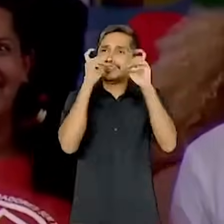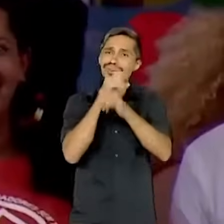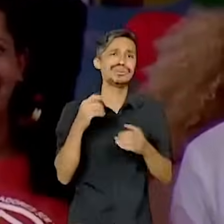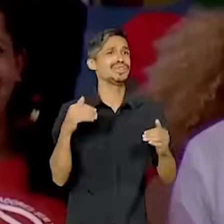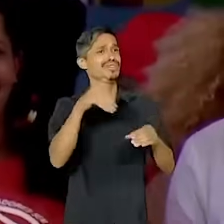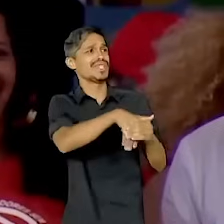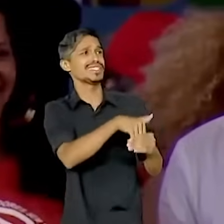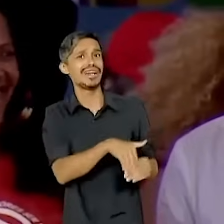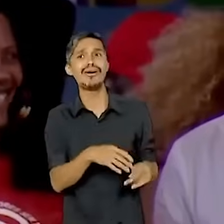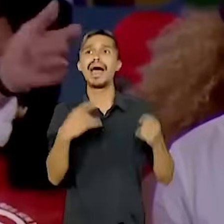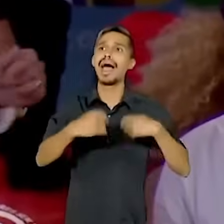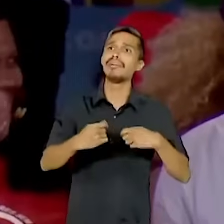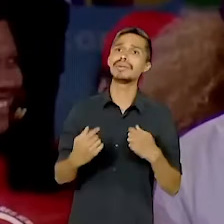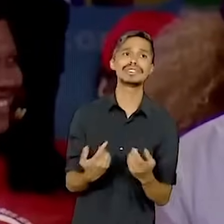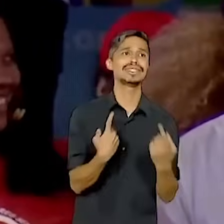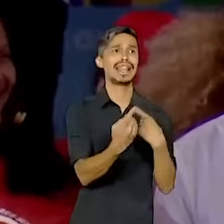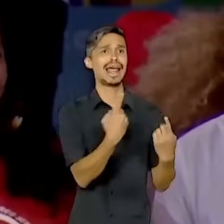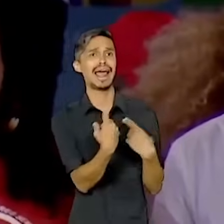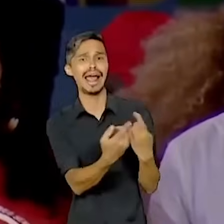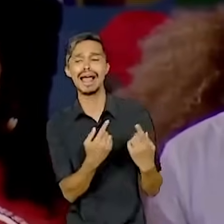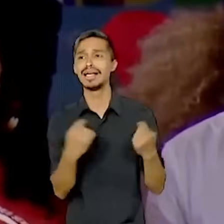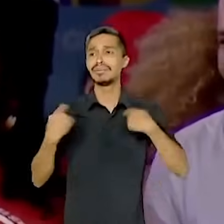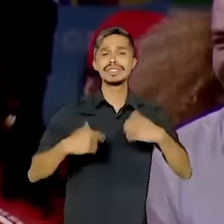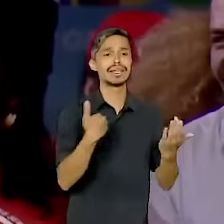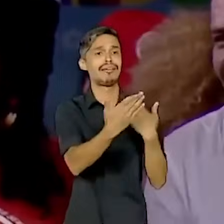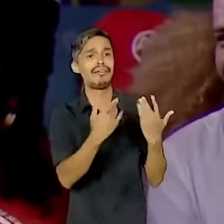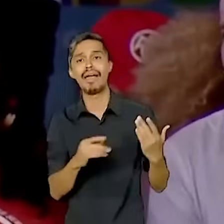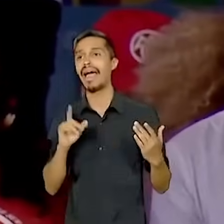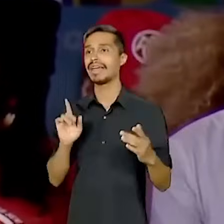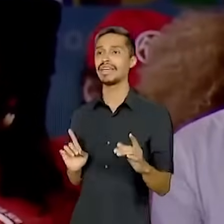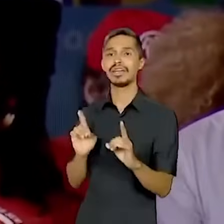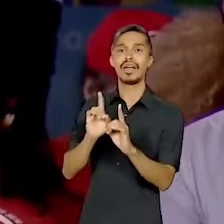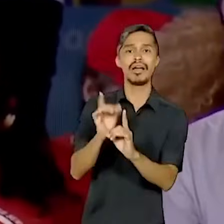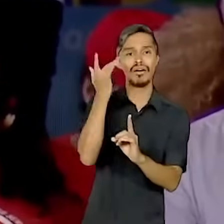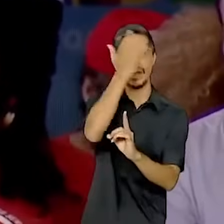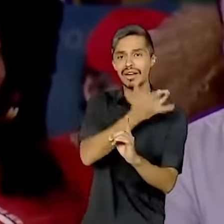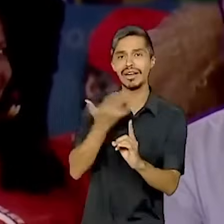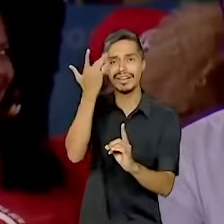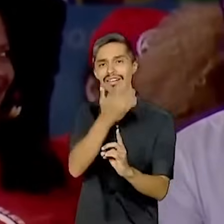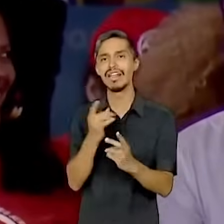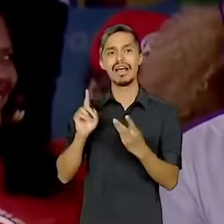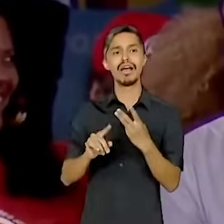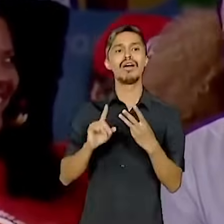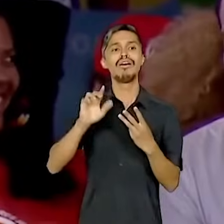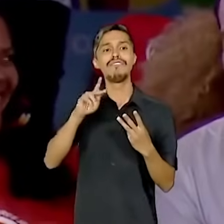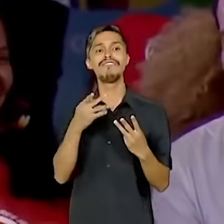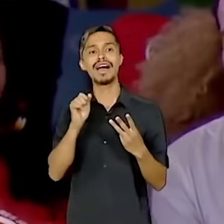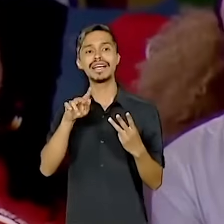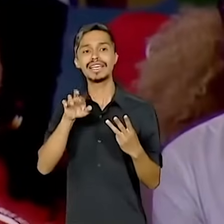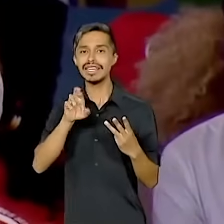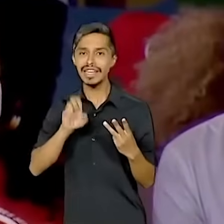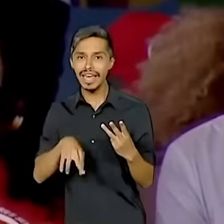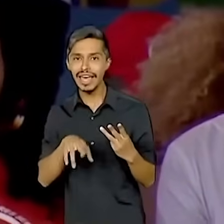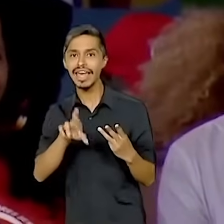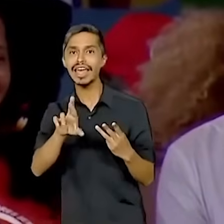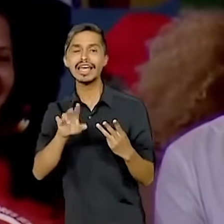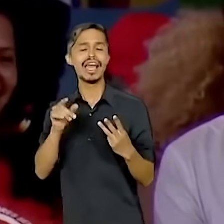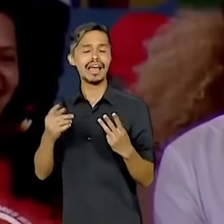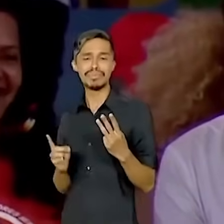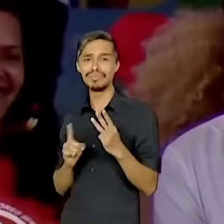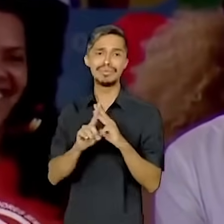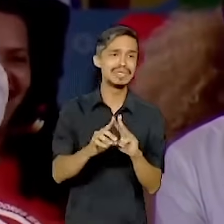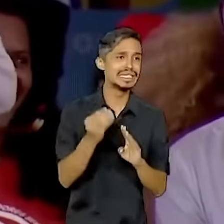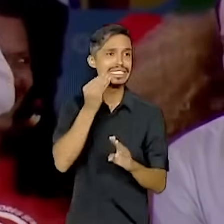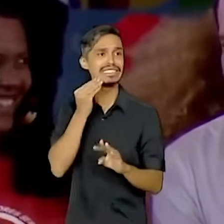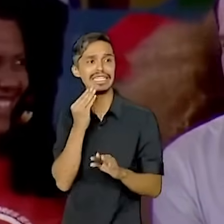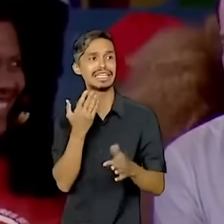votação, aí tem que entrar o Haddad, tem que entrar o Wagner, aí por último, quando não tem mais jeito, tem que entrar eu para